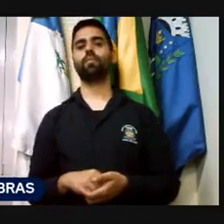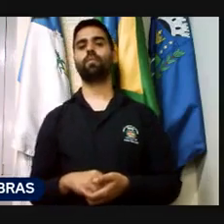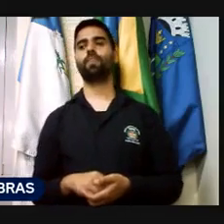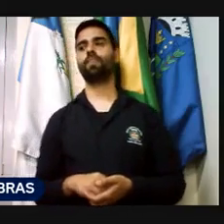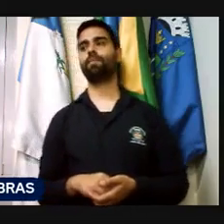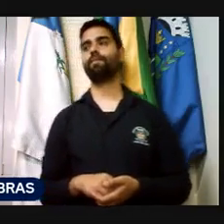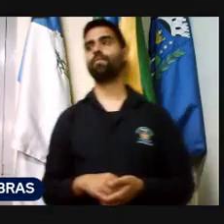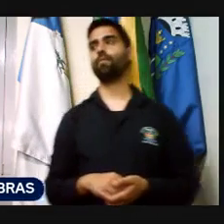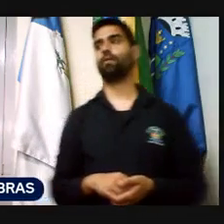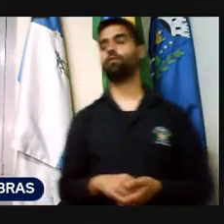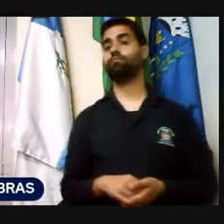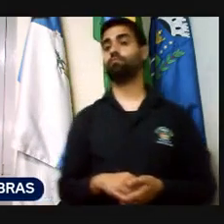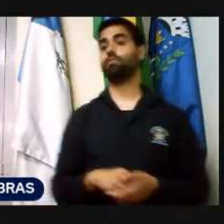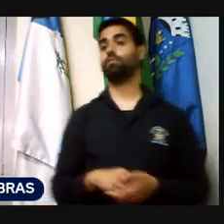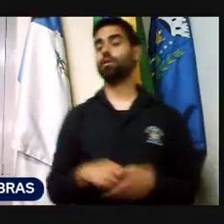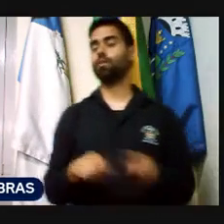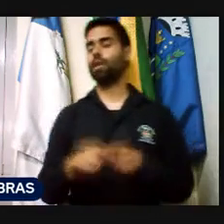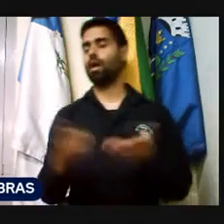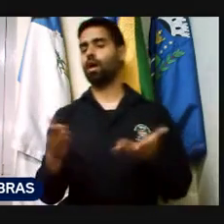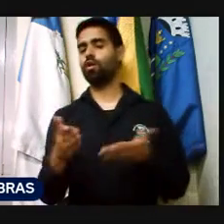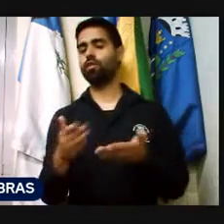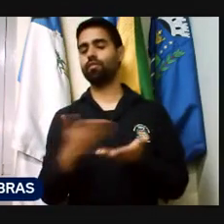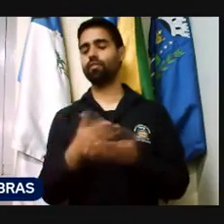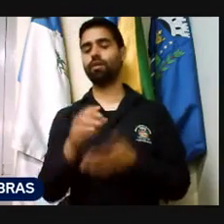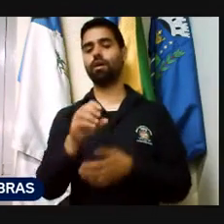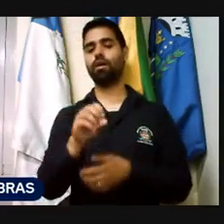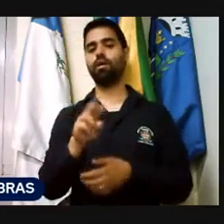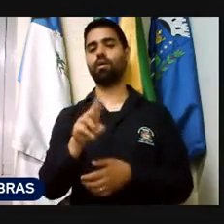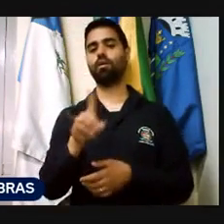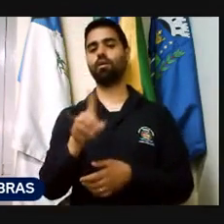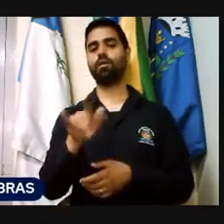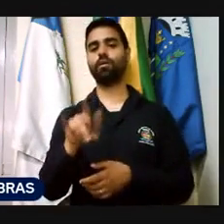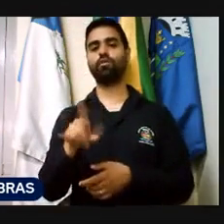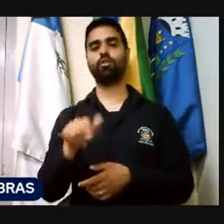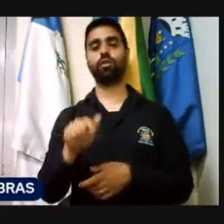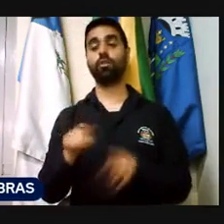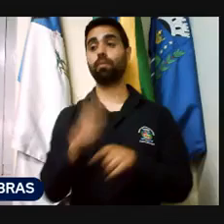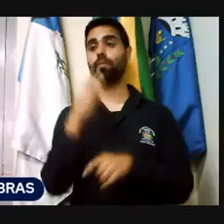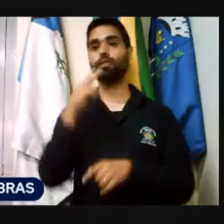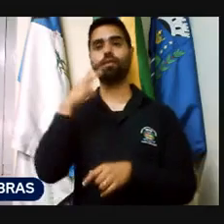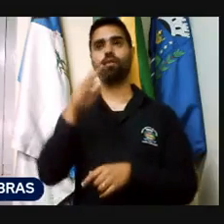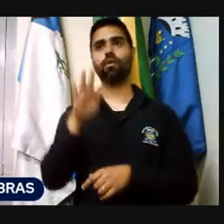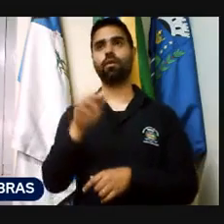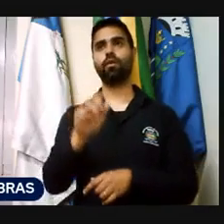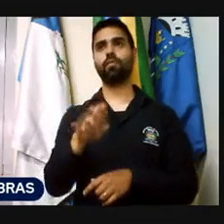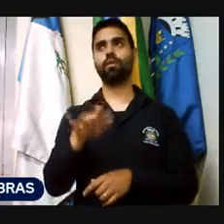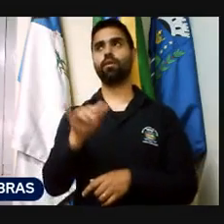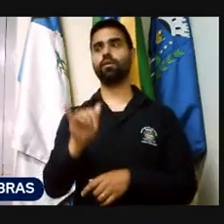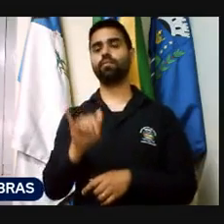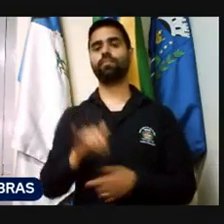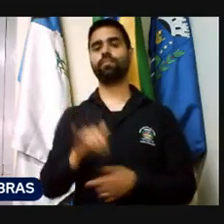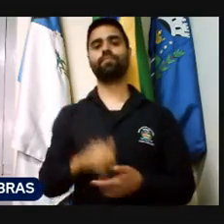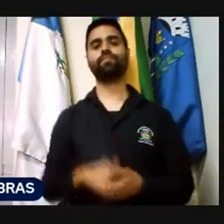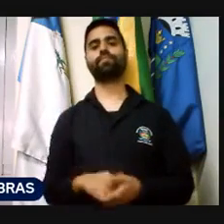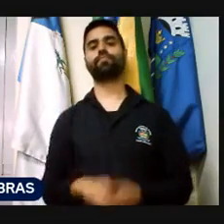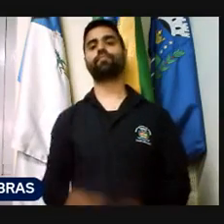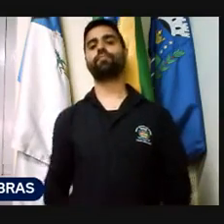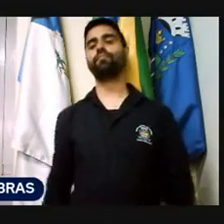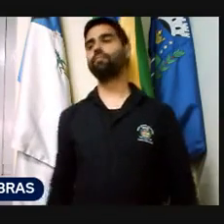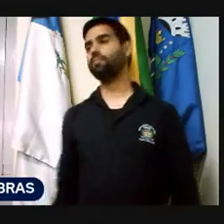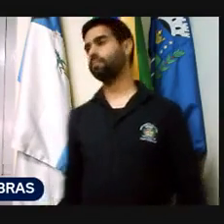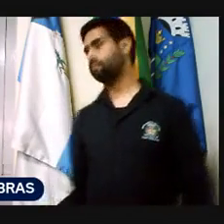finalizo e, entrando na ordem do dia, peço à vereadora Fabiane que faça a chamada dos senhores